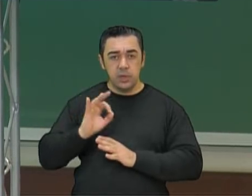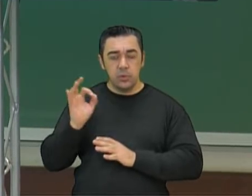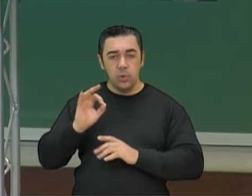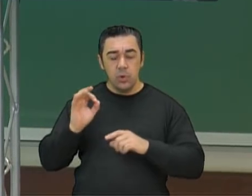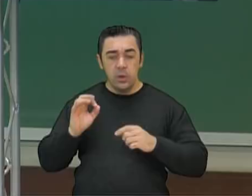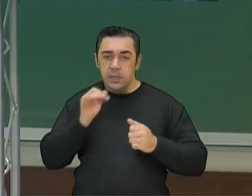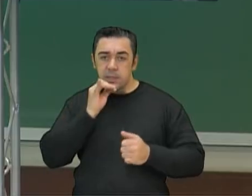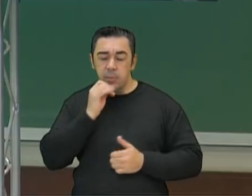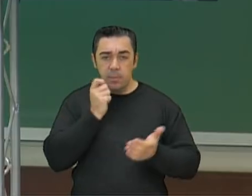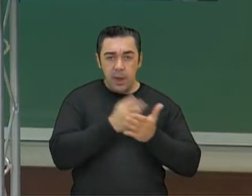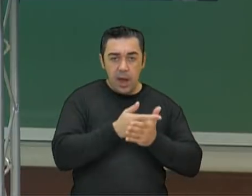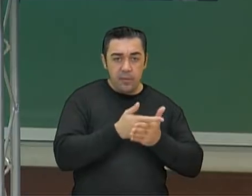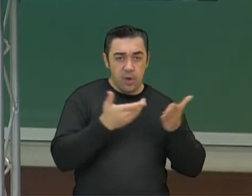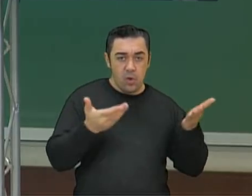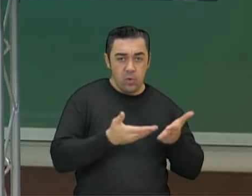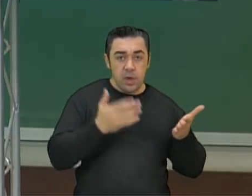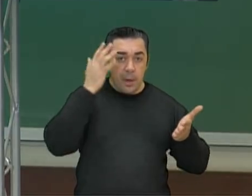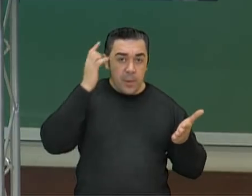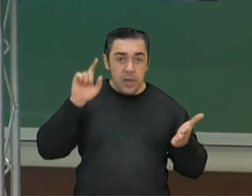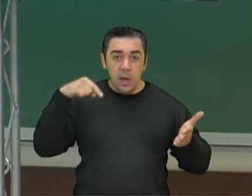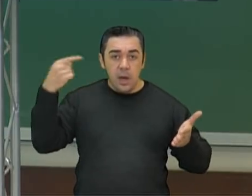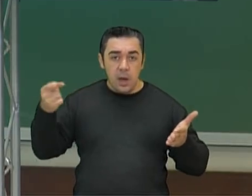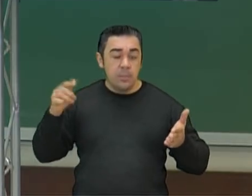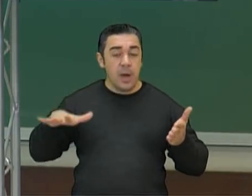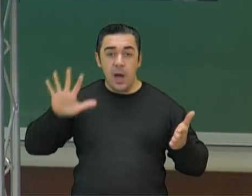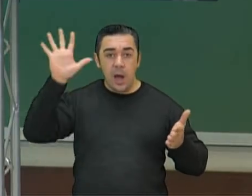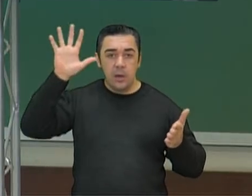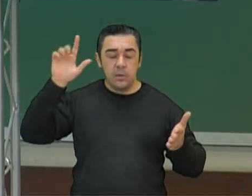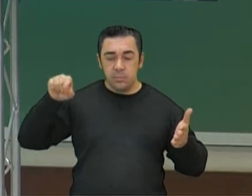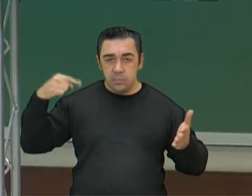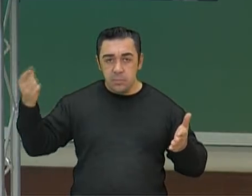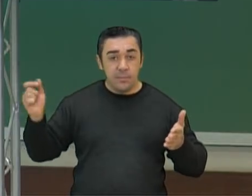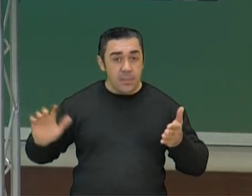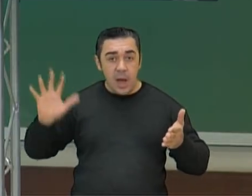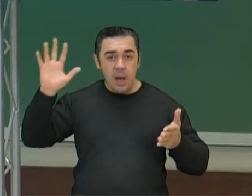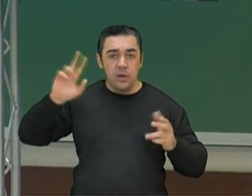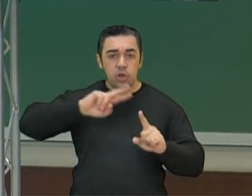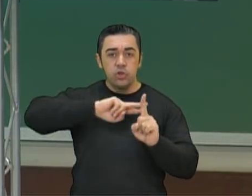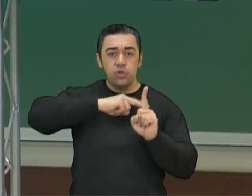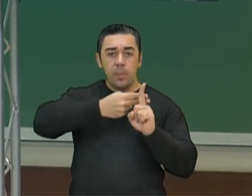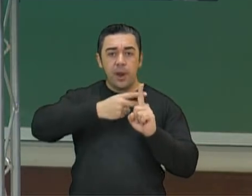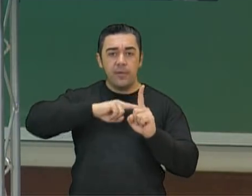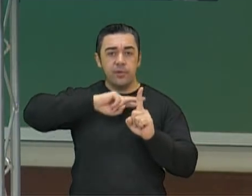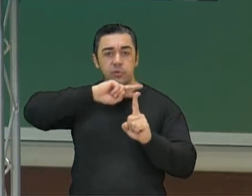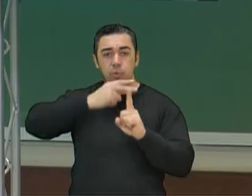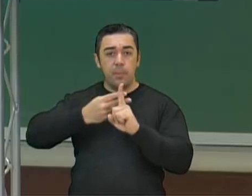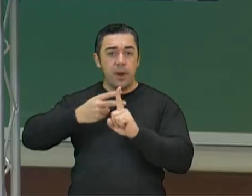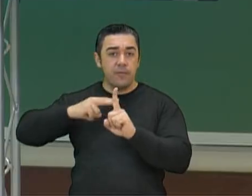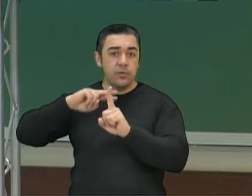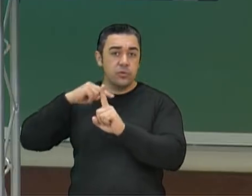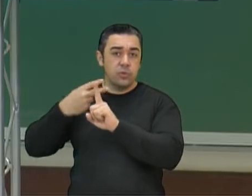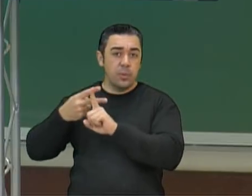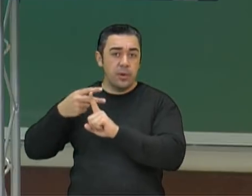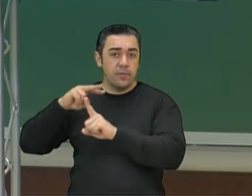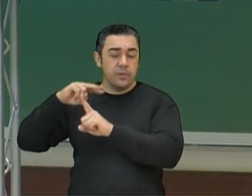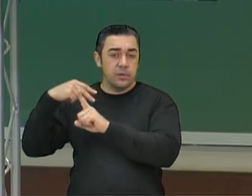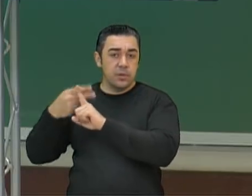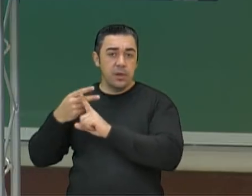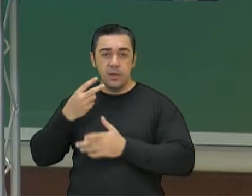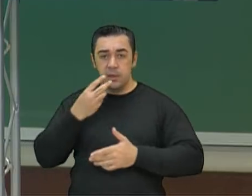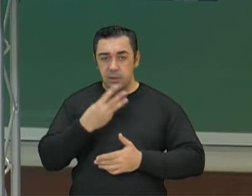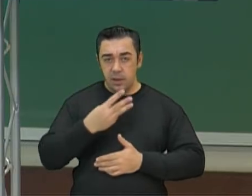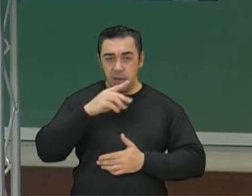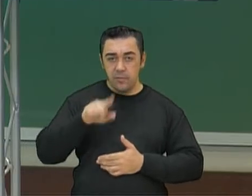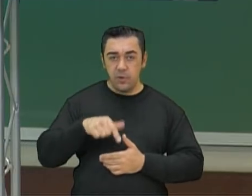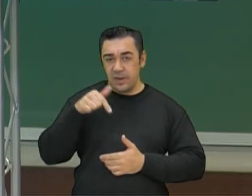para o final desse dia. Ou seja, as mercadorias dobravam de valor a cada